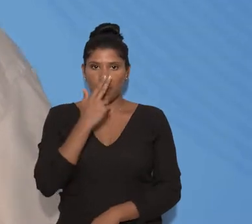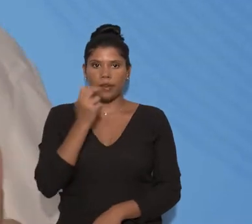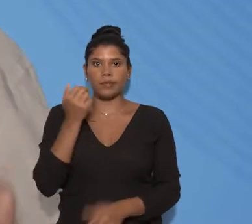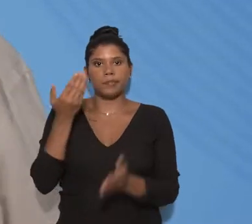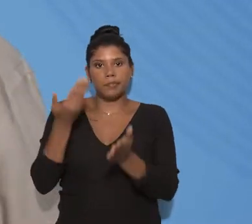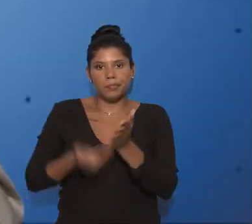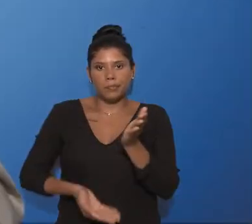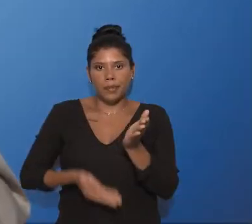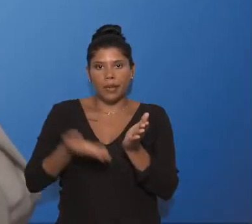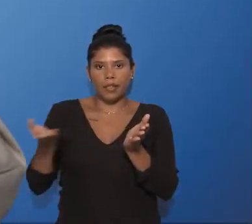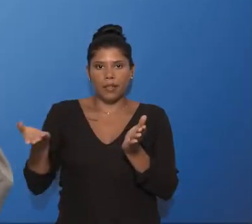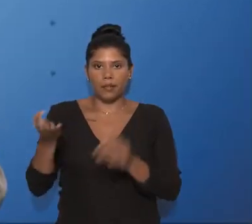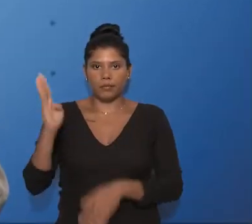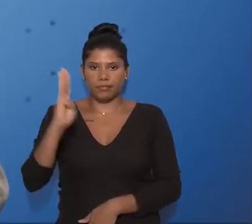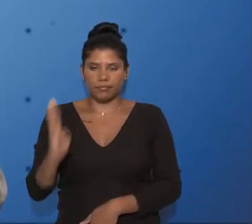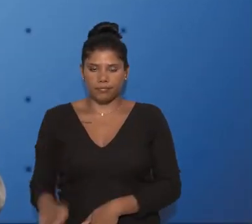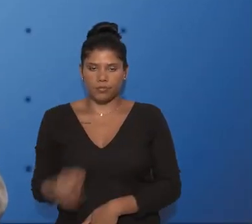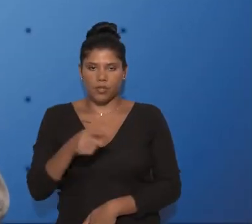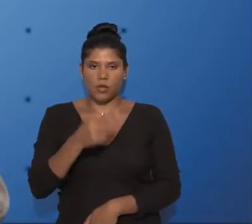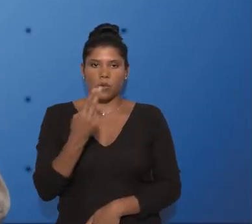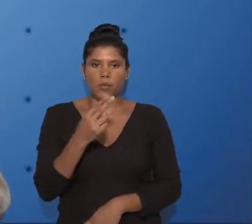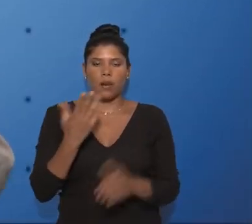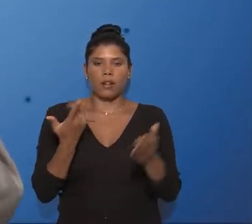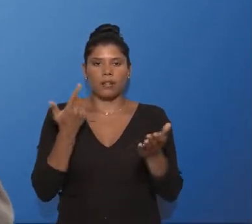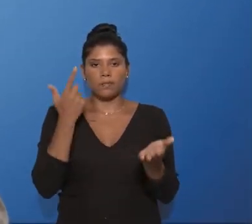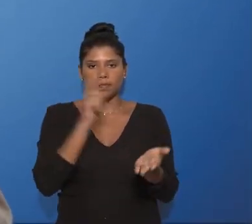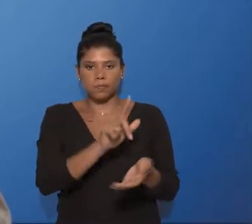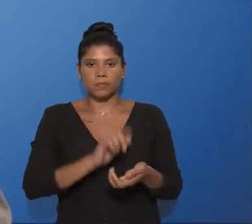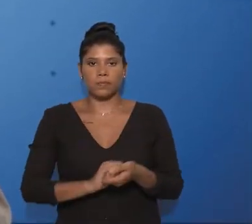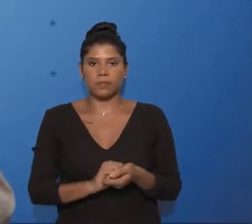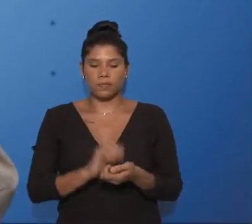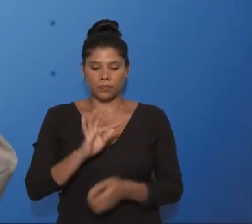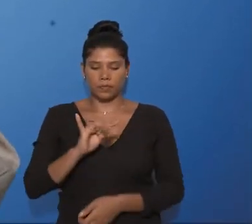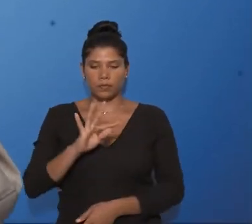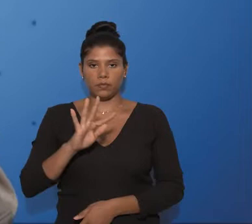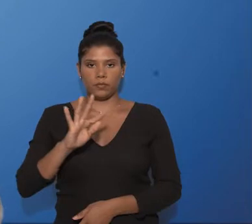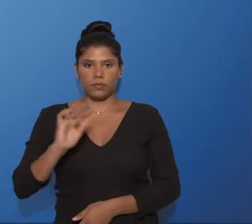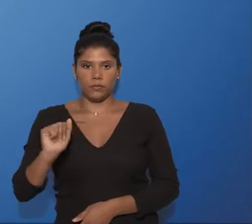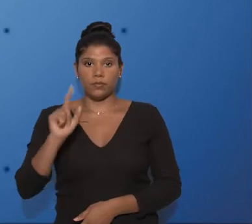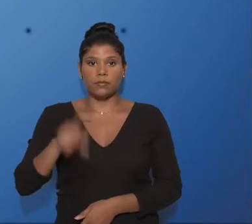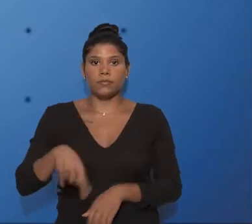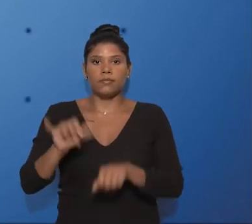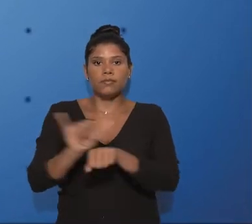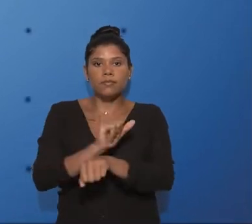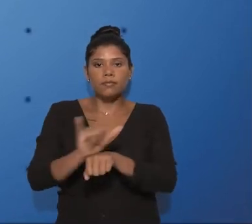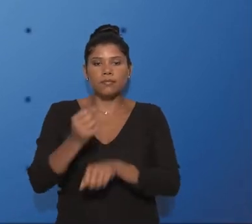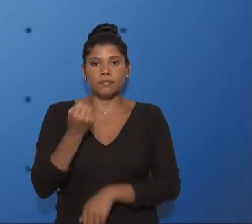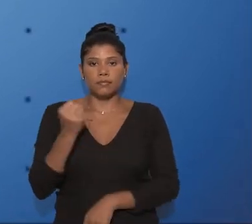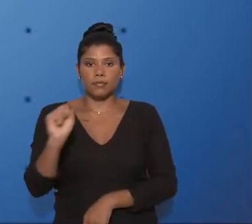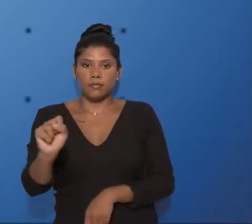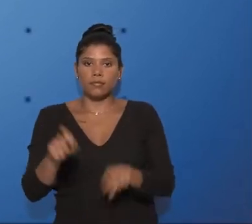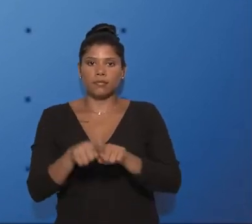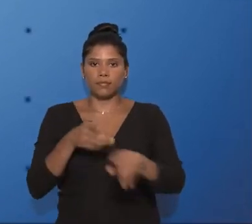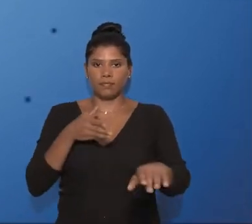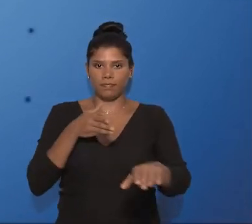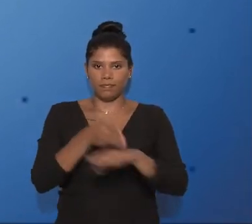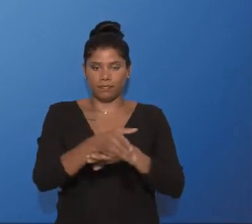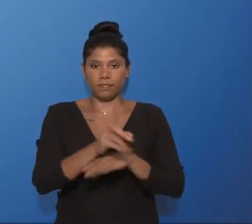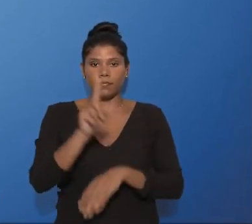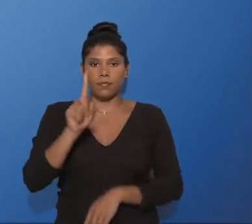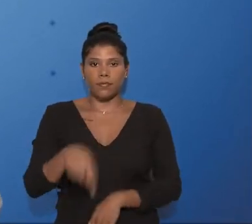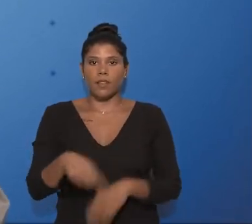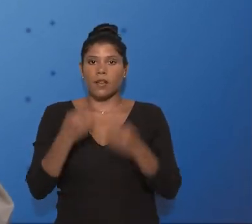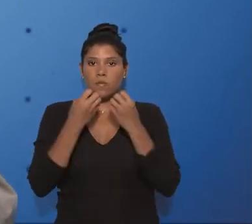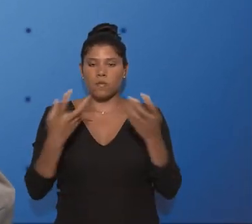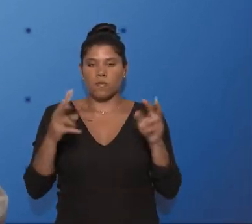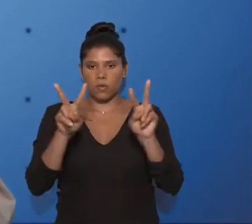final do Maracanã. Então a tática é exatamente a estratégia, é a montagem da forma de agir para defender e para atacar. É